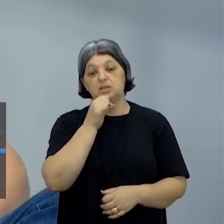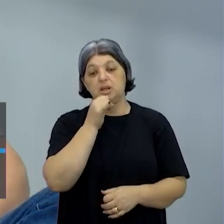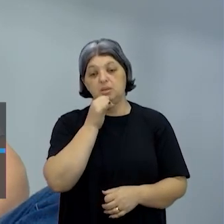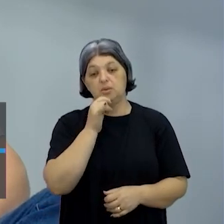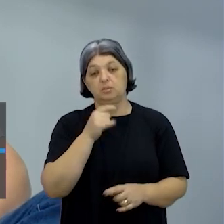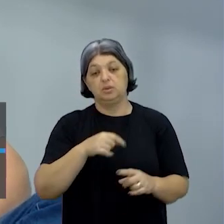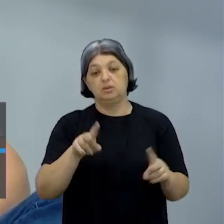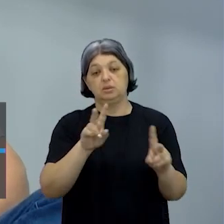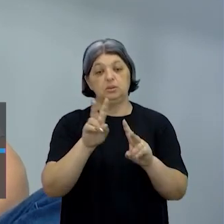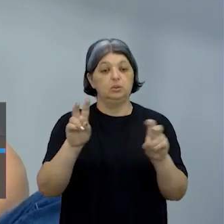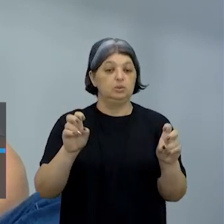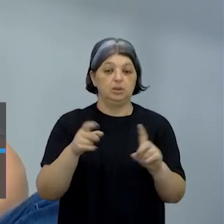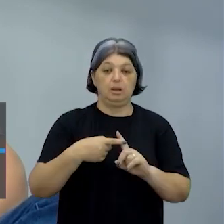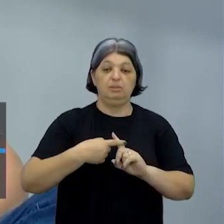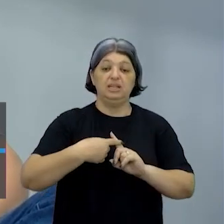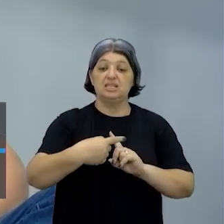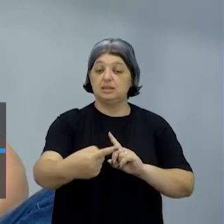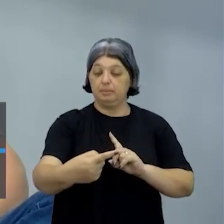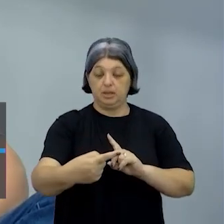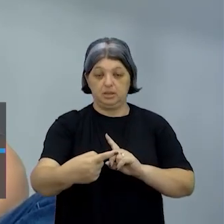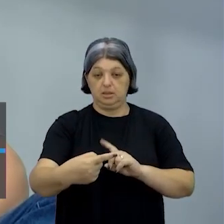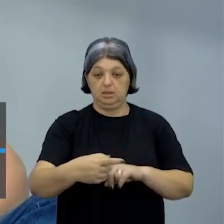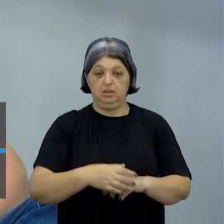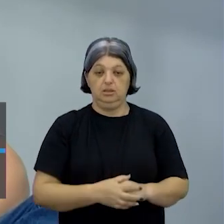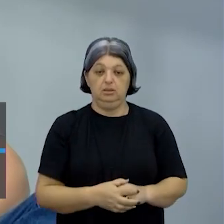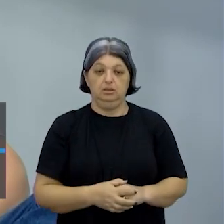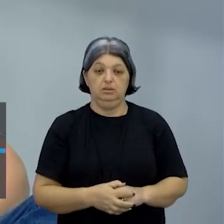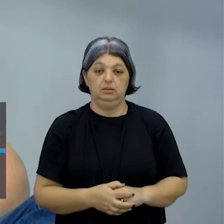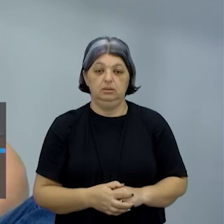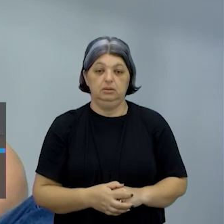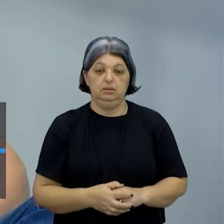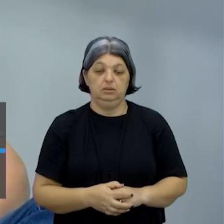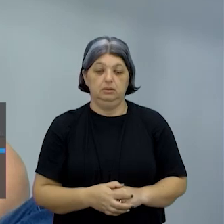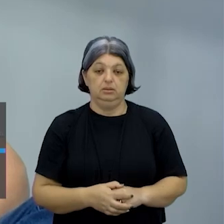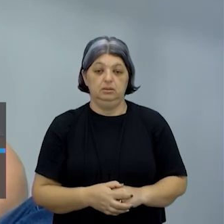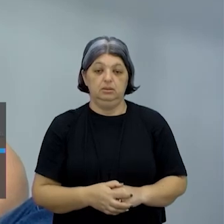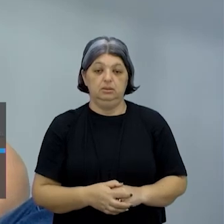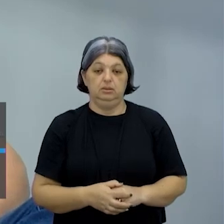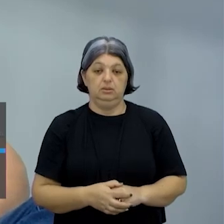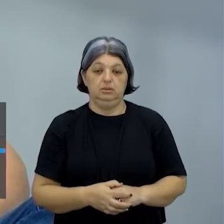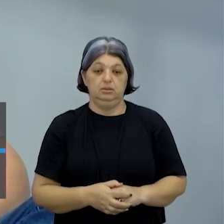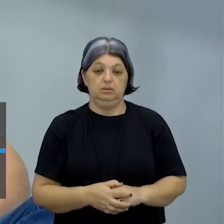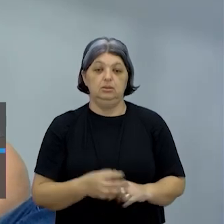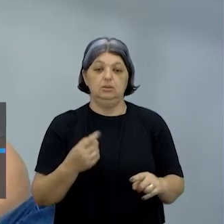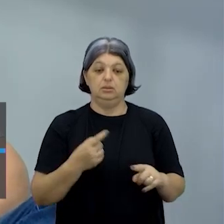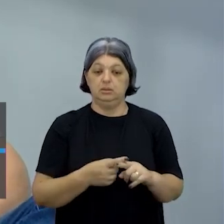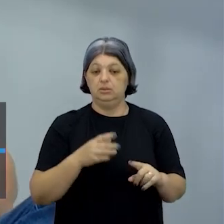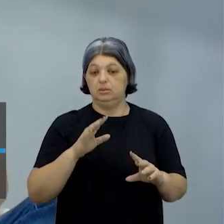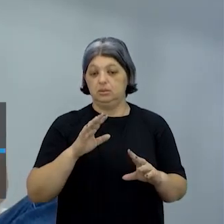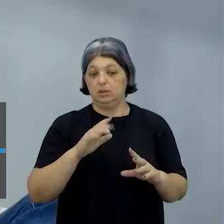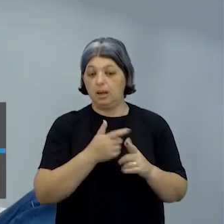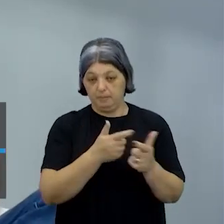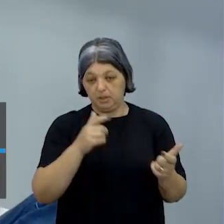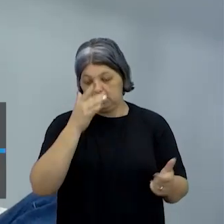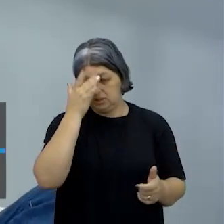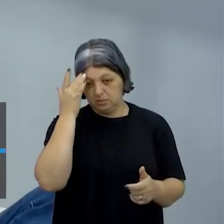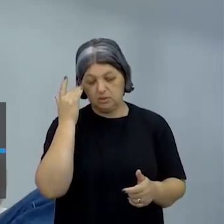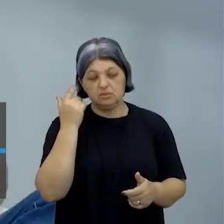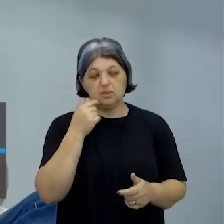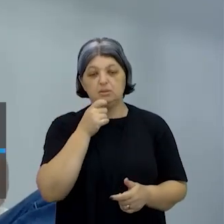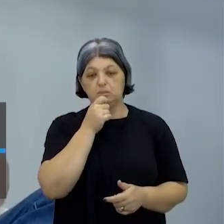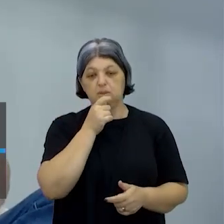o assunto da semana. Todo mundo, assim, condenou o Chris Rock pela piada. Que realmente foi uma piada